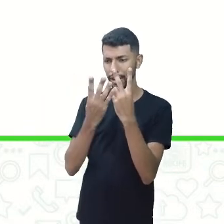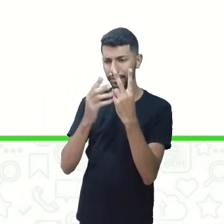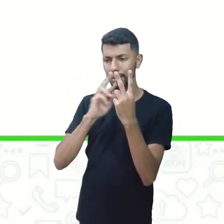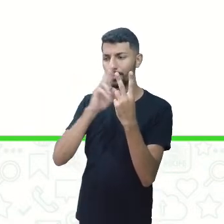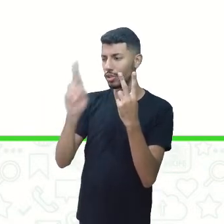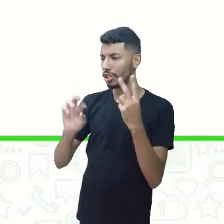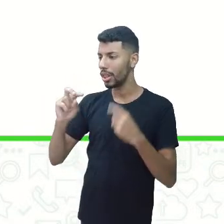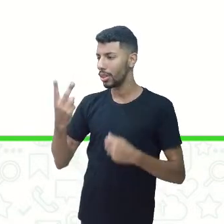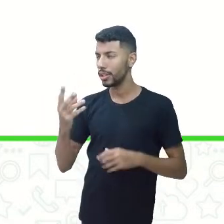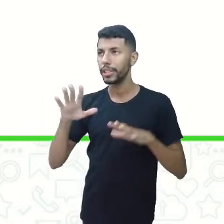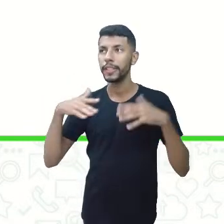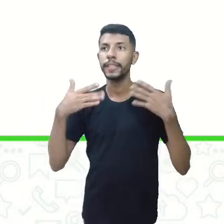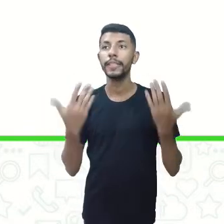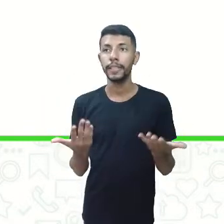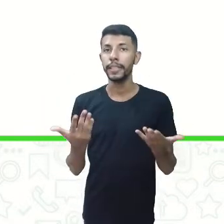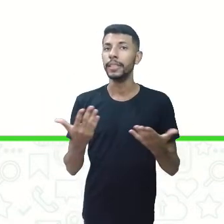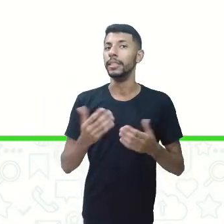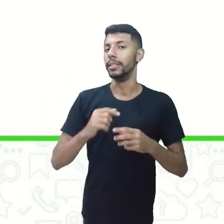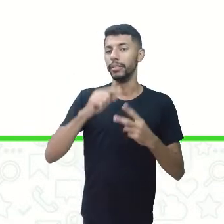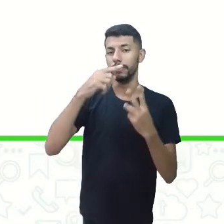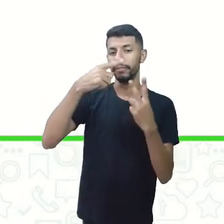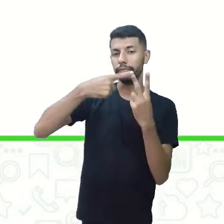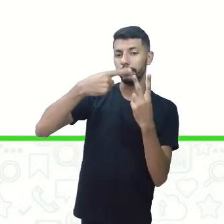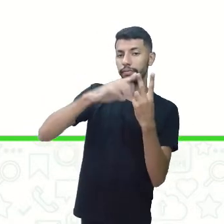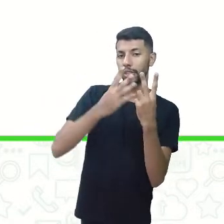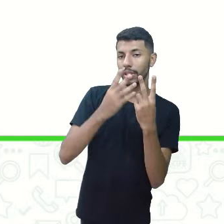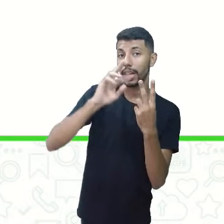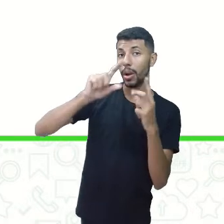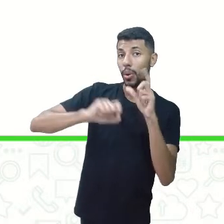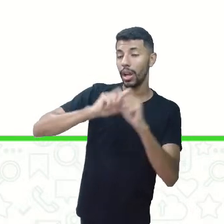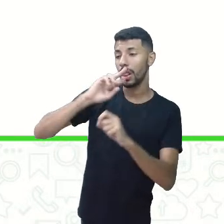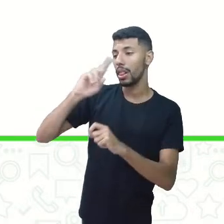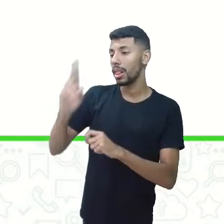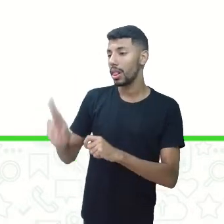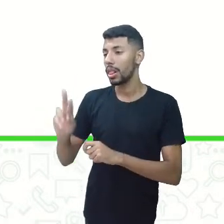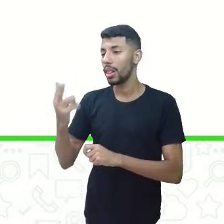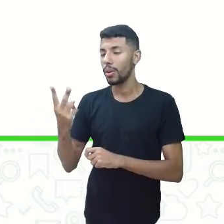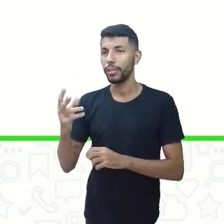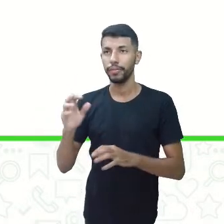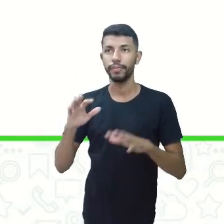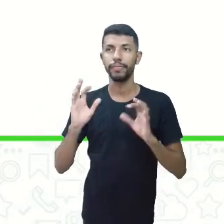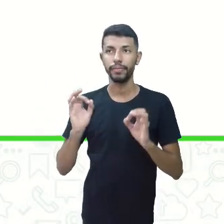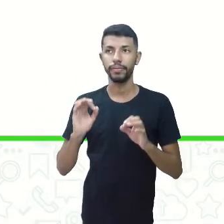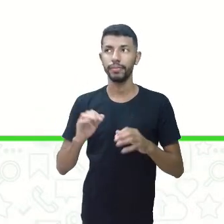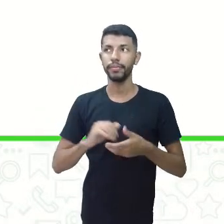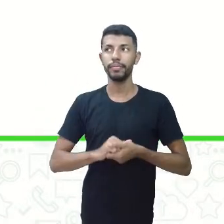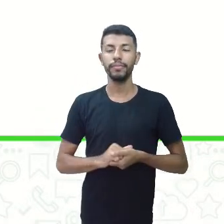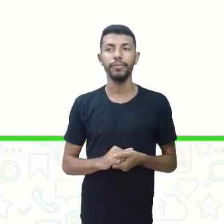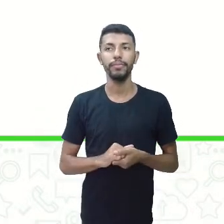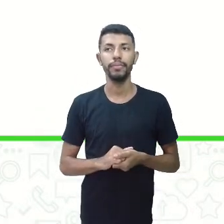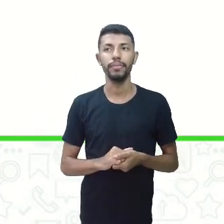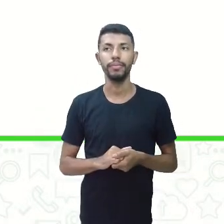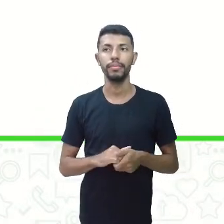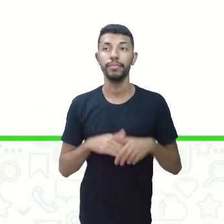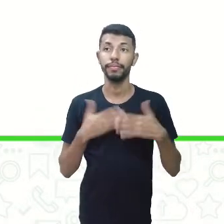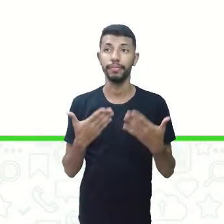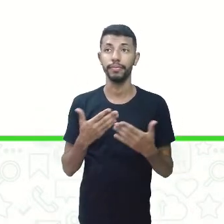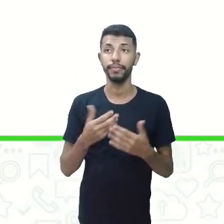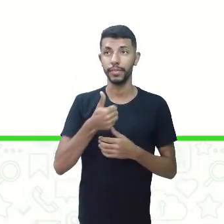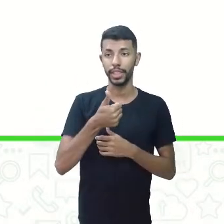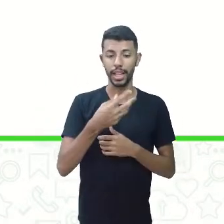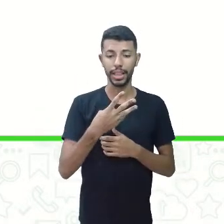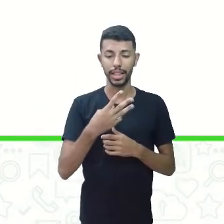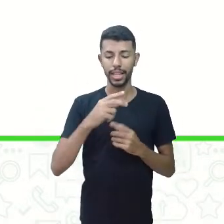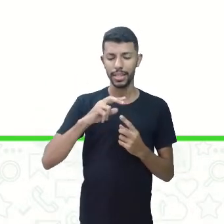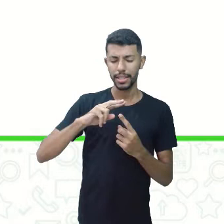quadrado, 4. A raiz de 4, 2. 2 elevado ao quadrado, 4. A raiz de 4, 2. E 13 elevado